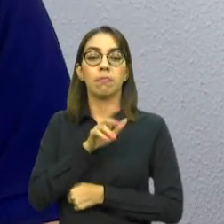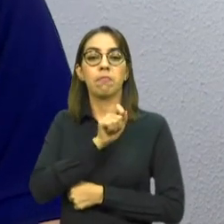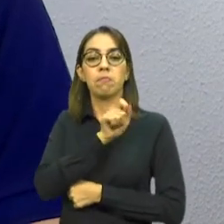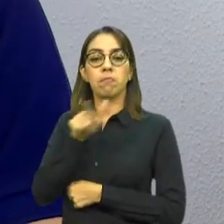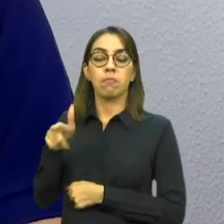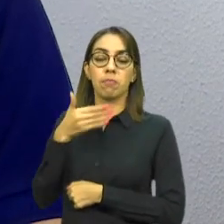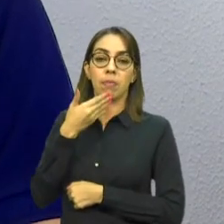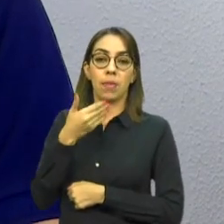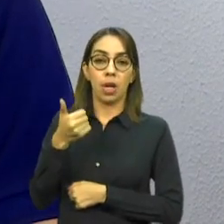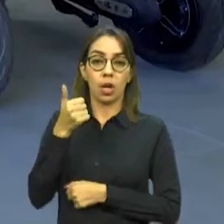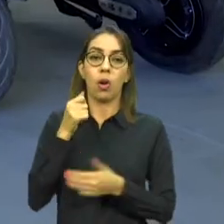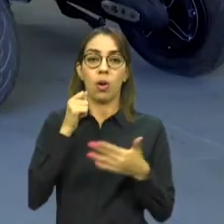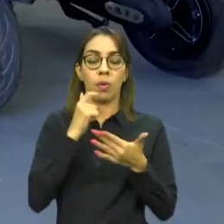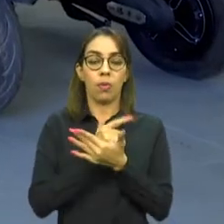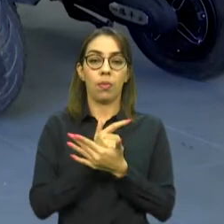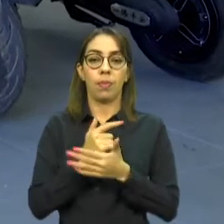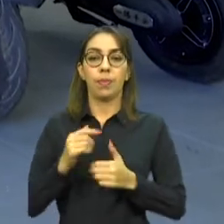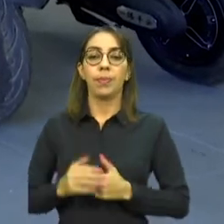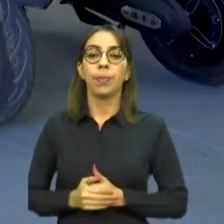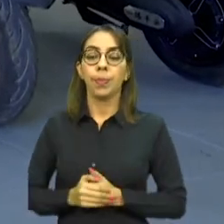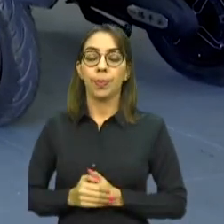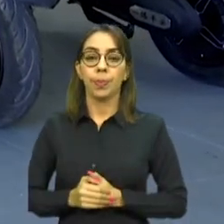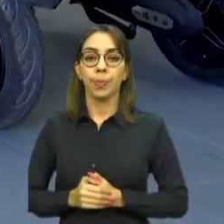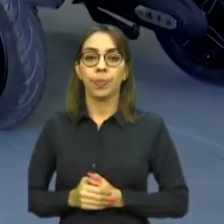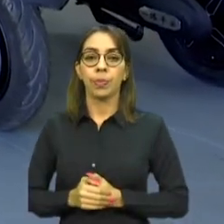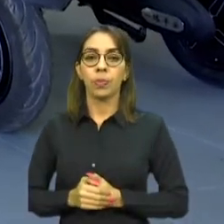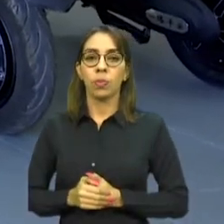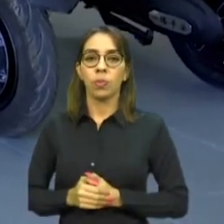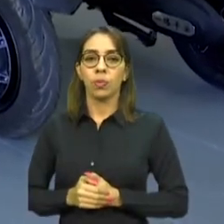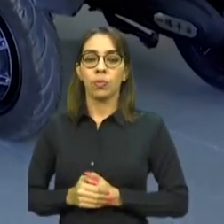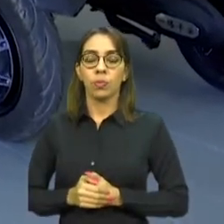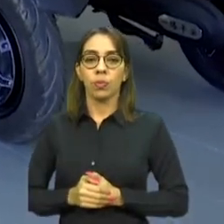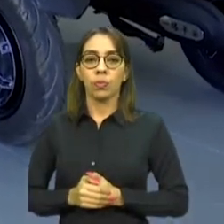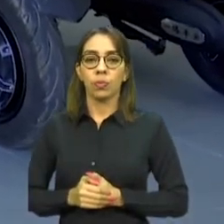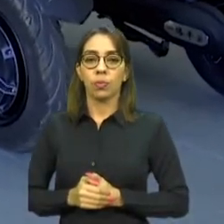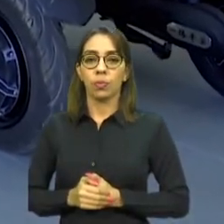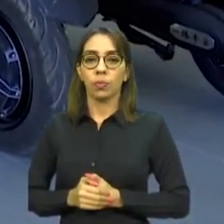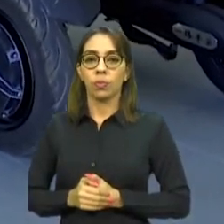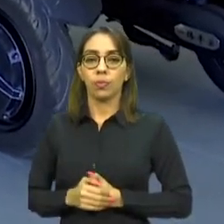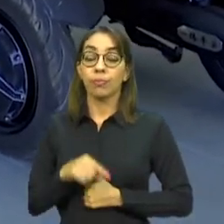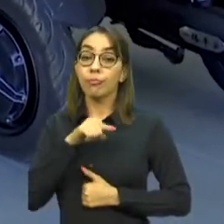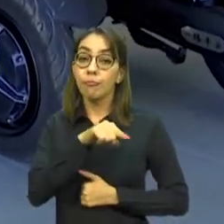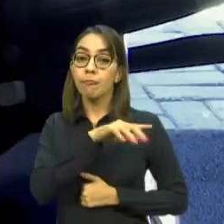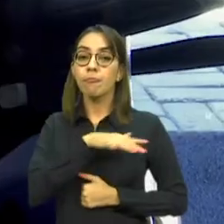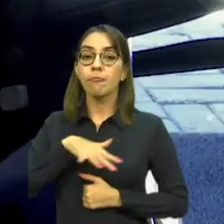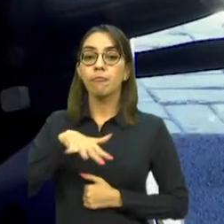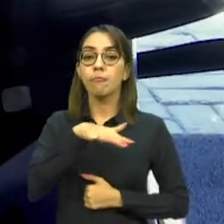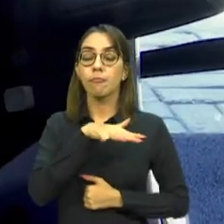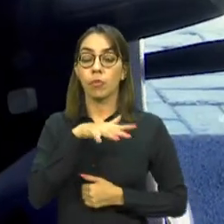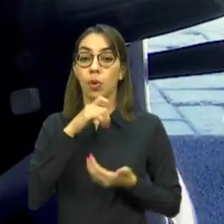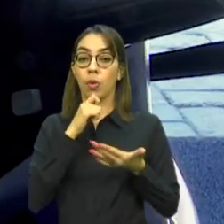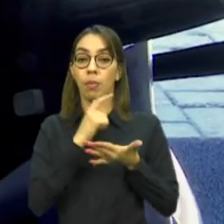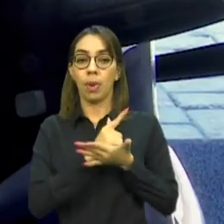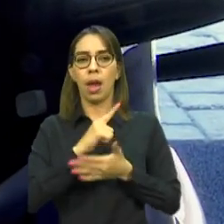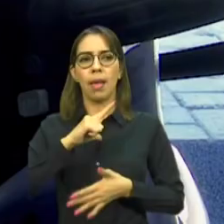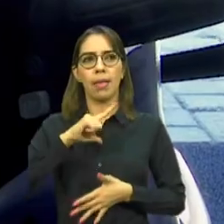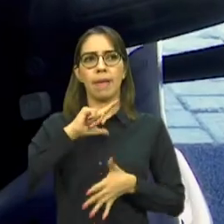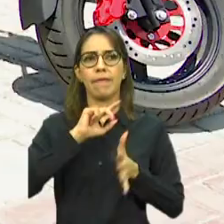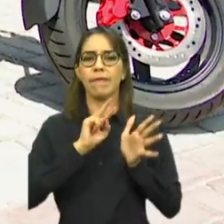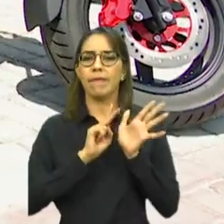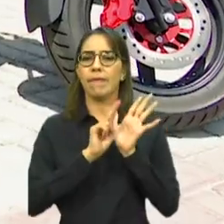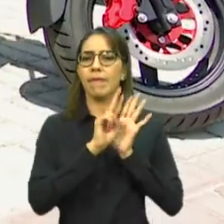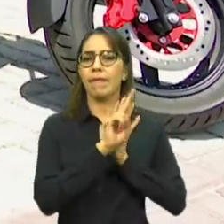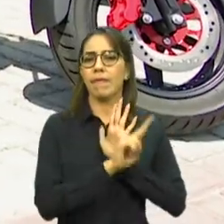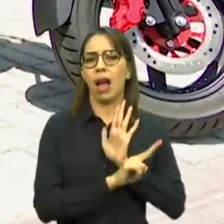moto elétrica do que a combustão. No segmento das motocicletas, existem opções para todos os bolsos e